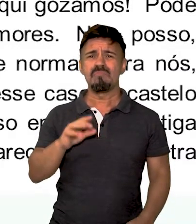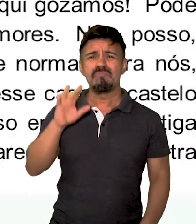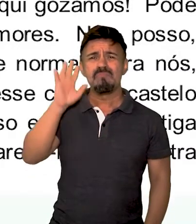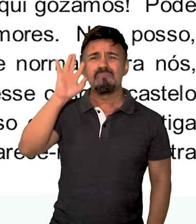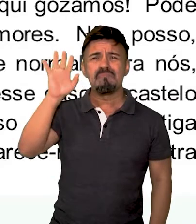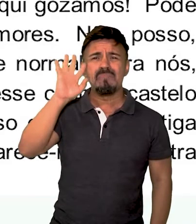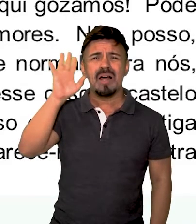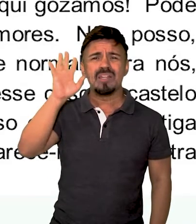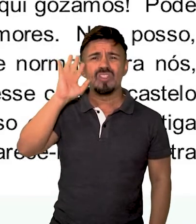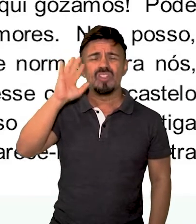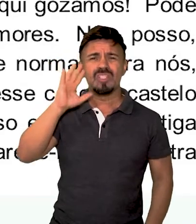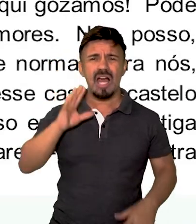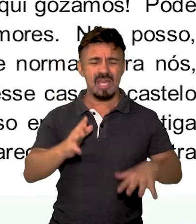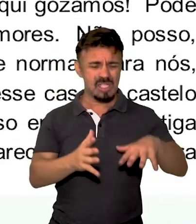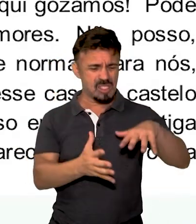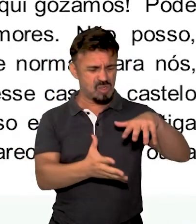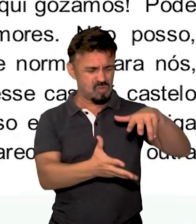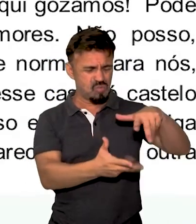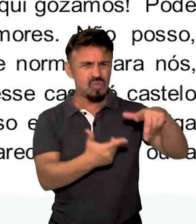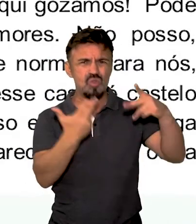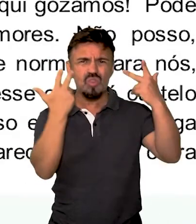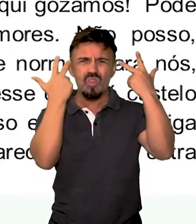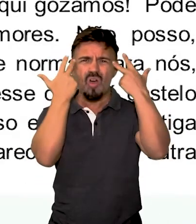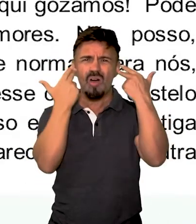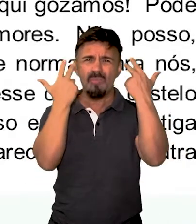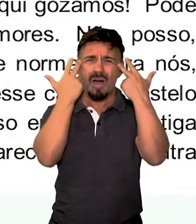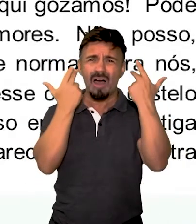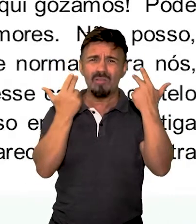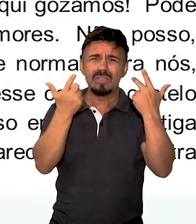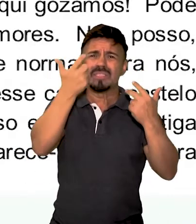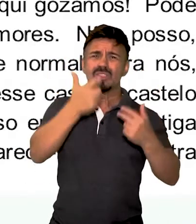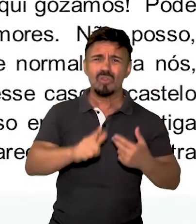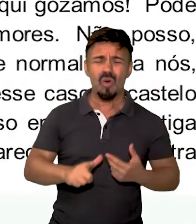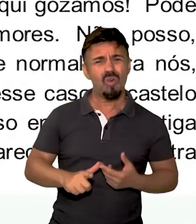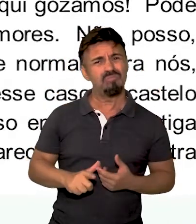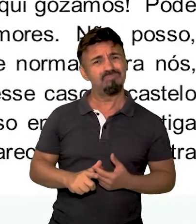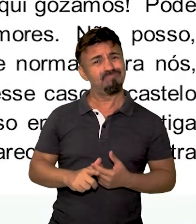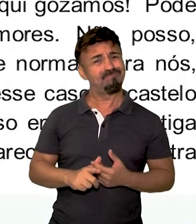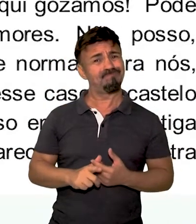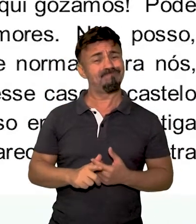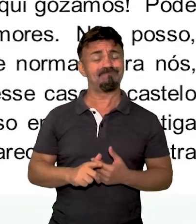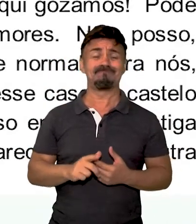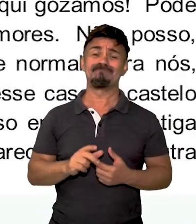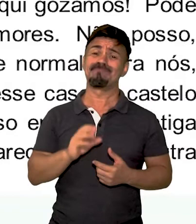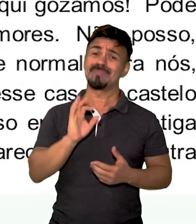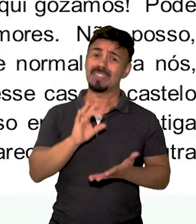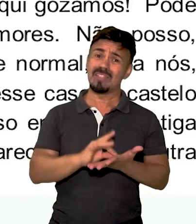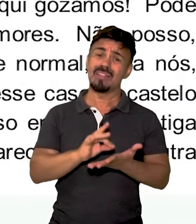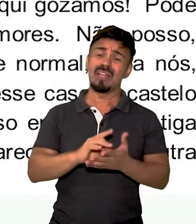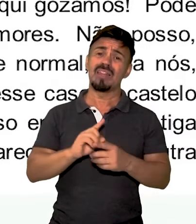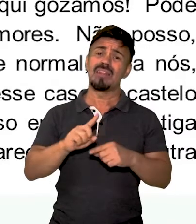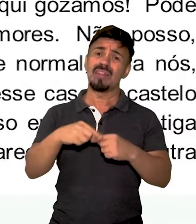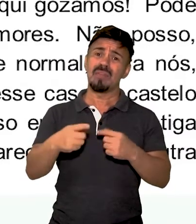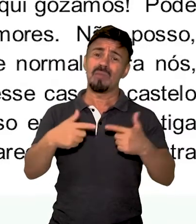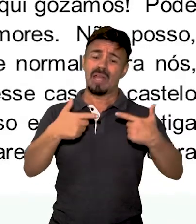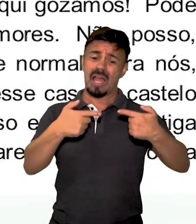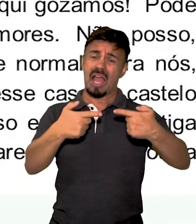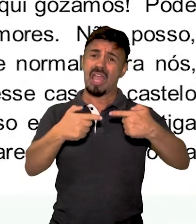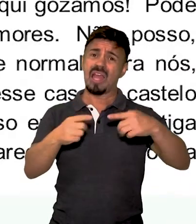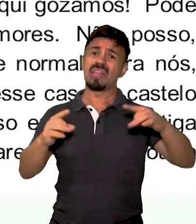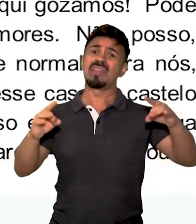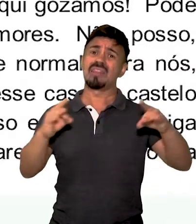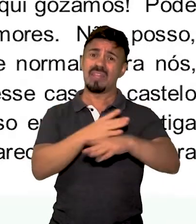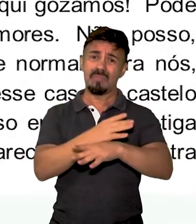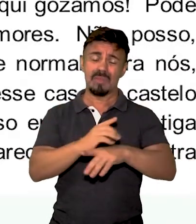imaginar que o mundo se torne normal para nós outra vez. É certo que falo depois da guerra,